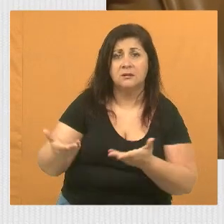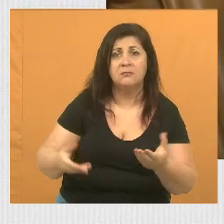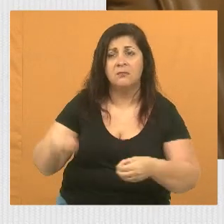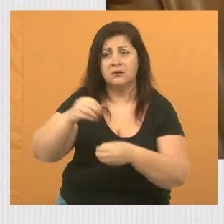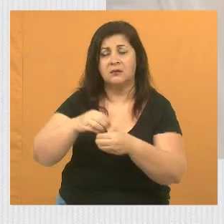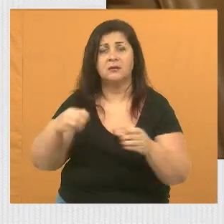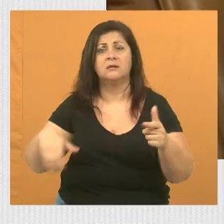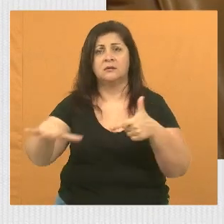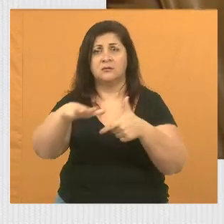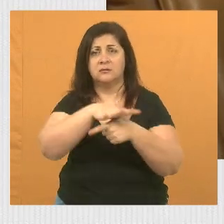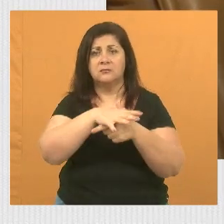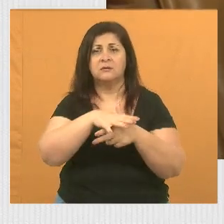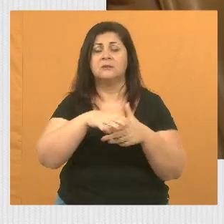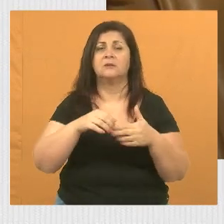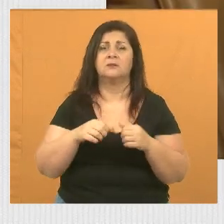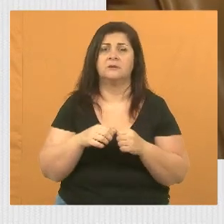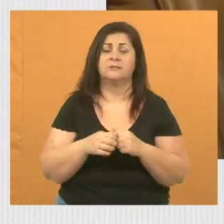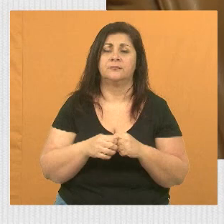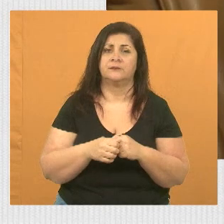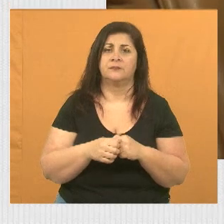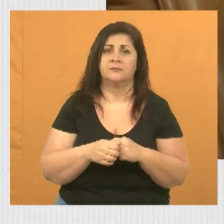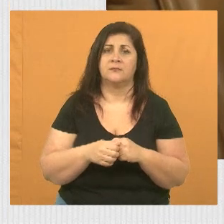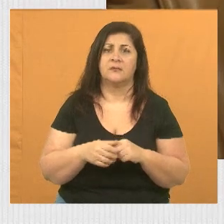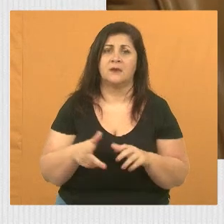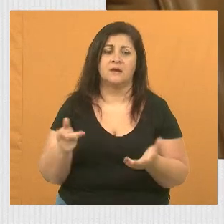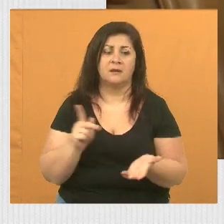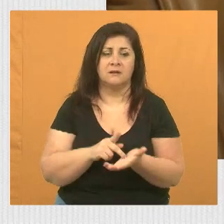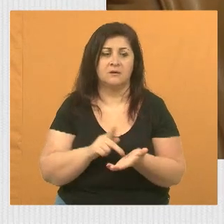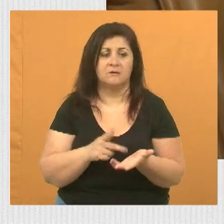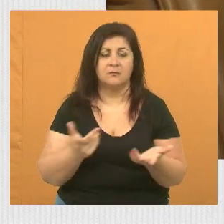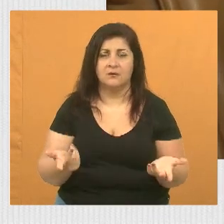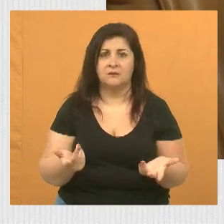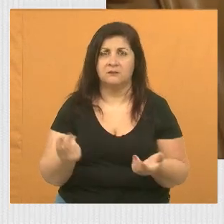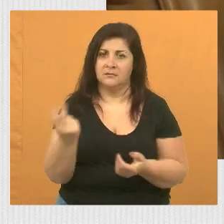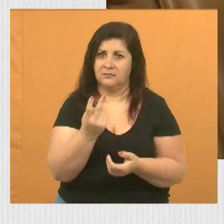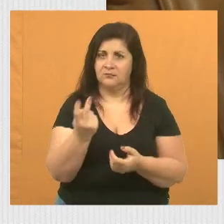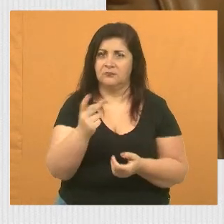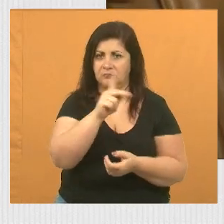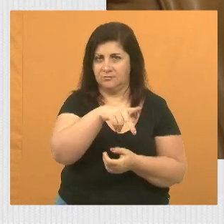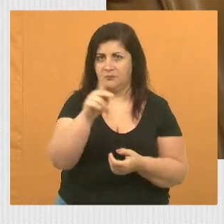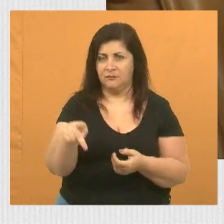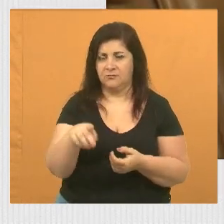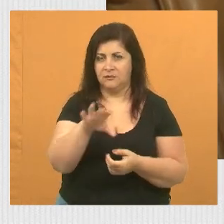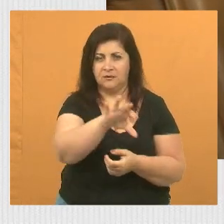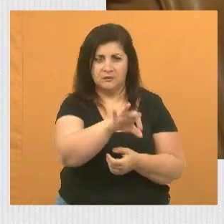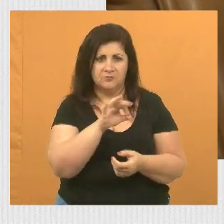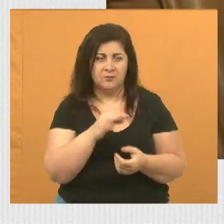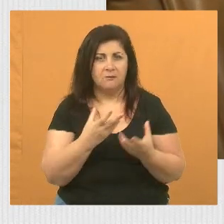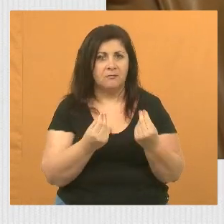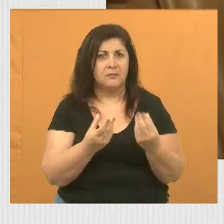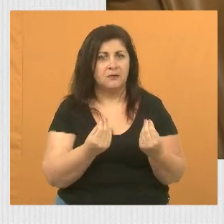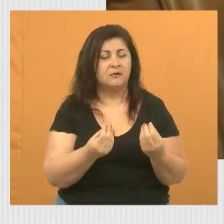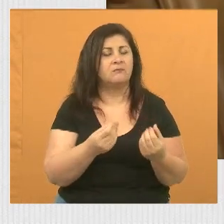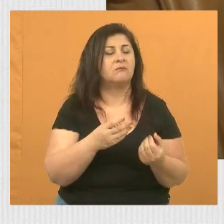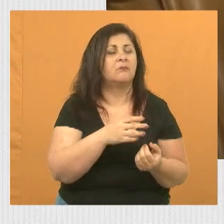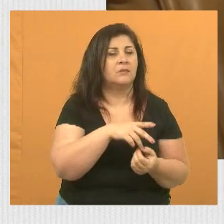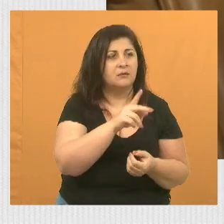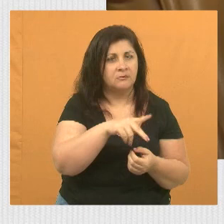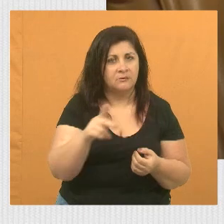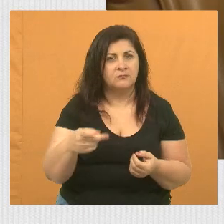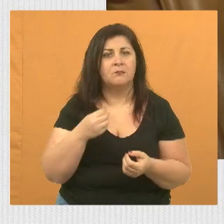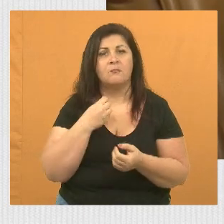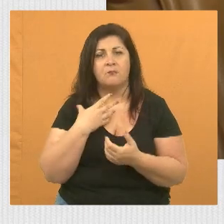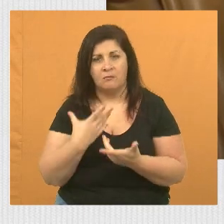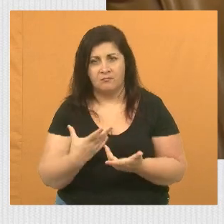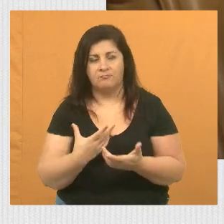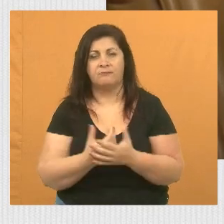sociedade jacareense. Olha, na verdade foi assim, elas foram escolhidas entre tantas que também tem bastante,